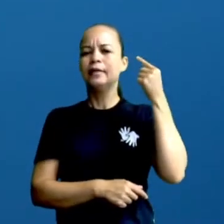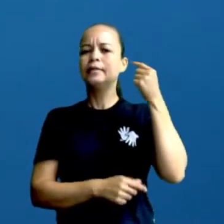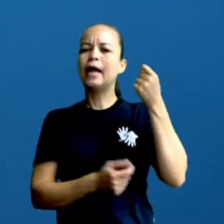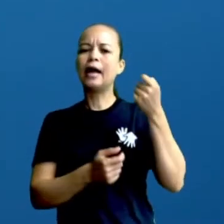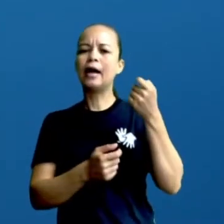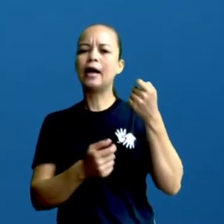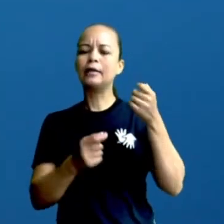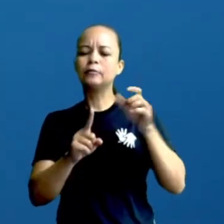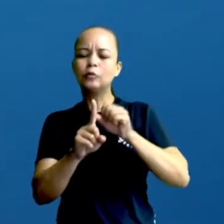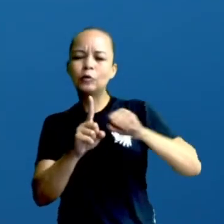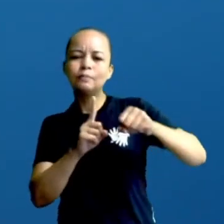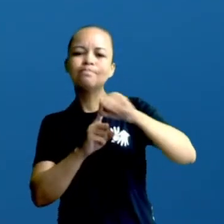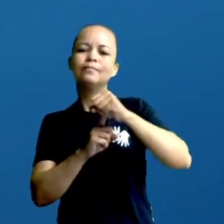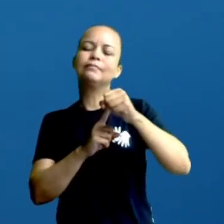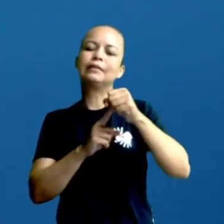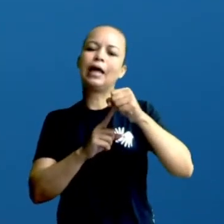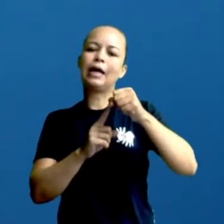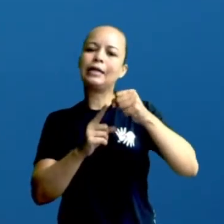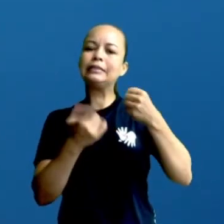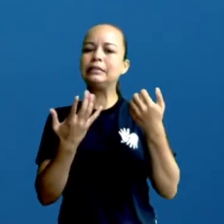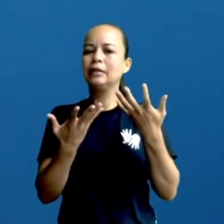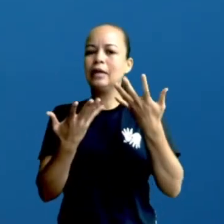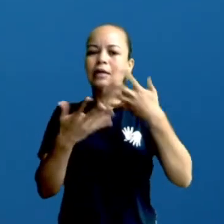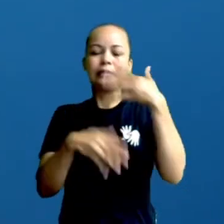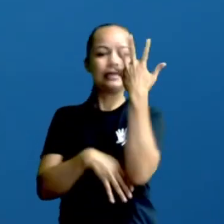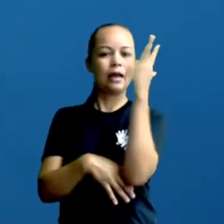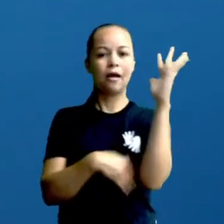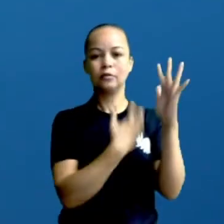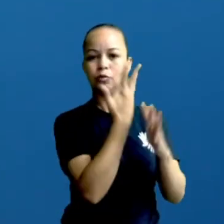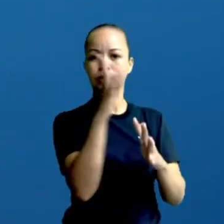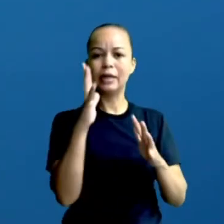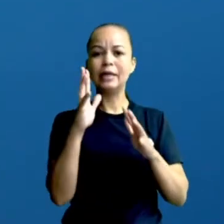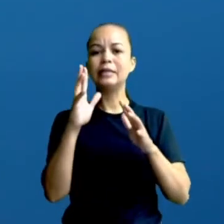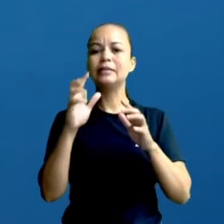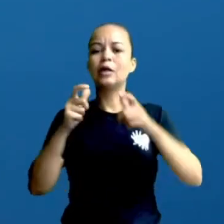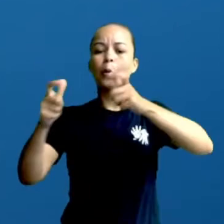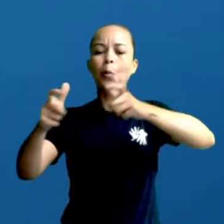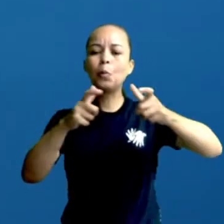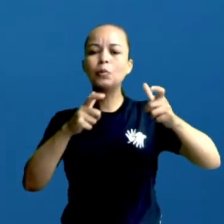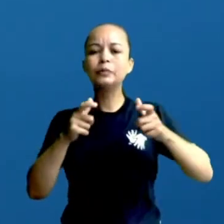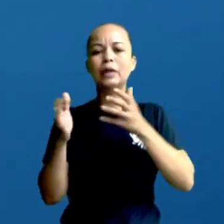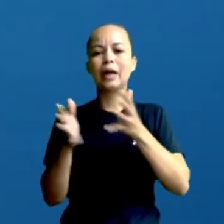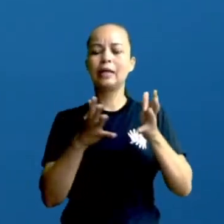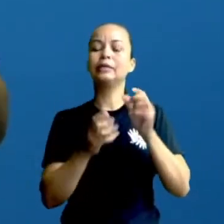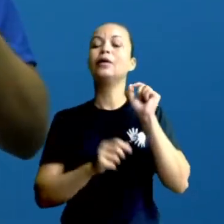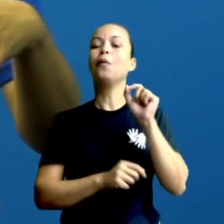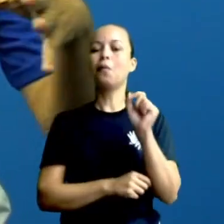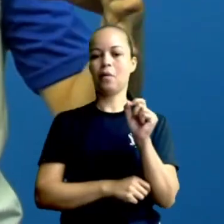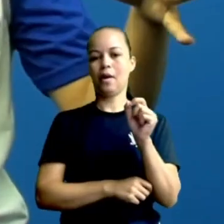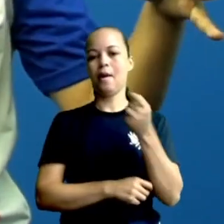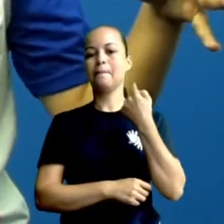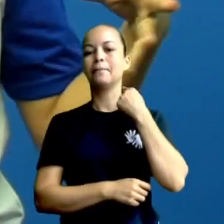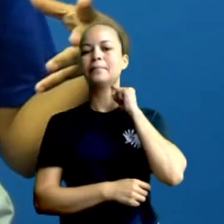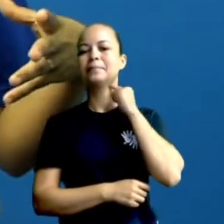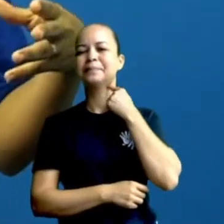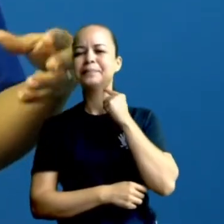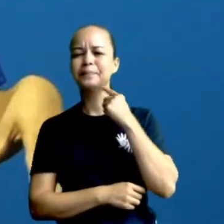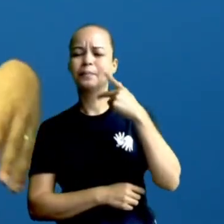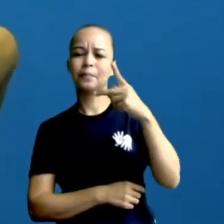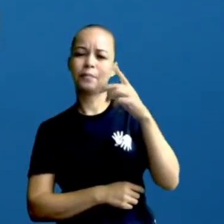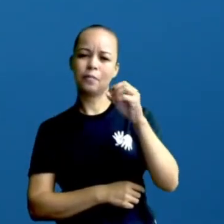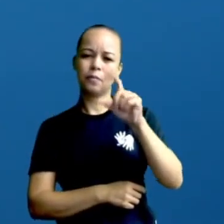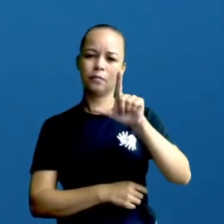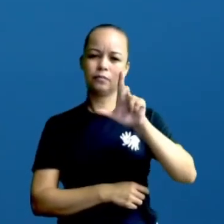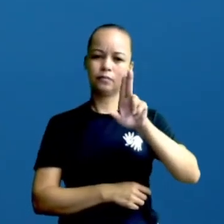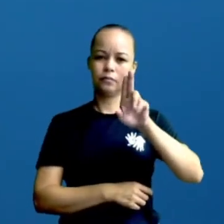meio ambiente, que é a poluição. A poluição, ela está em diversas áreas, né? A